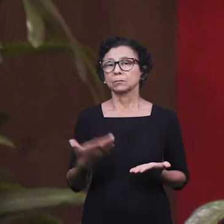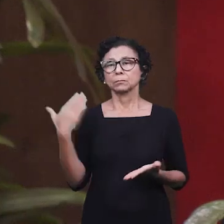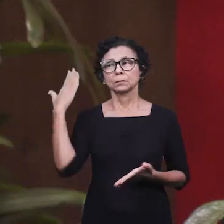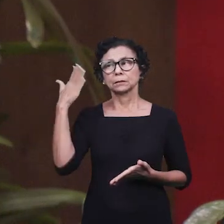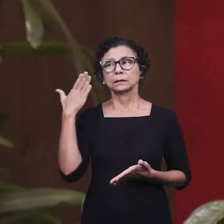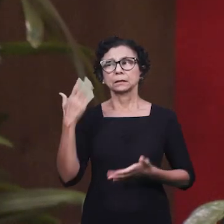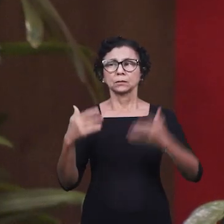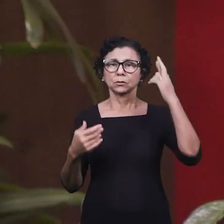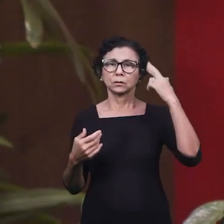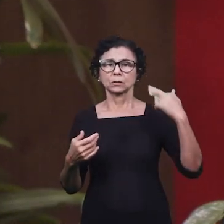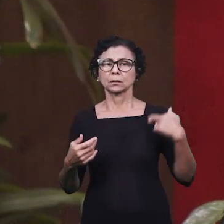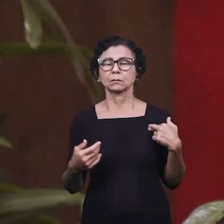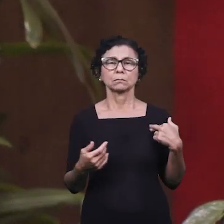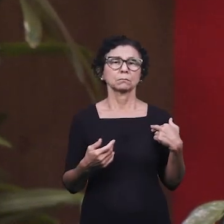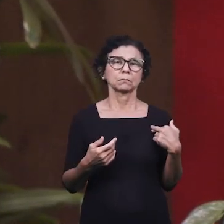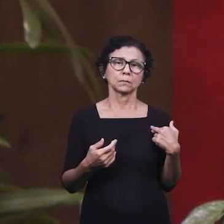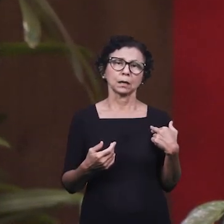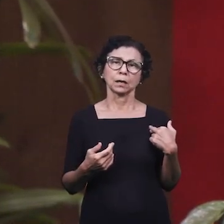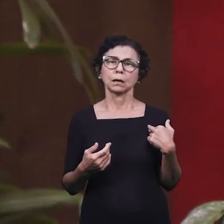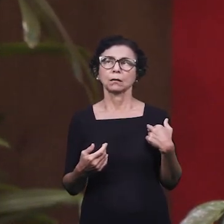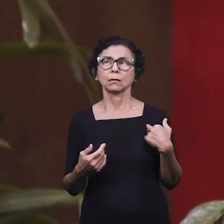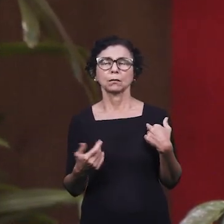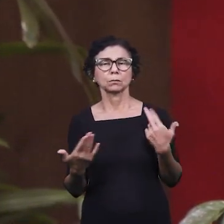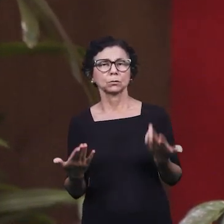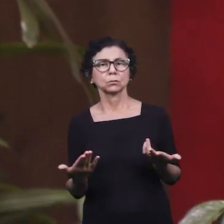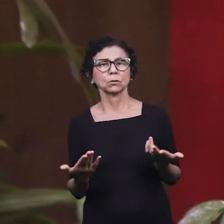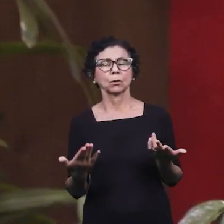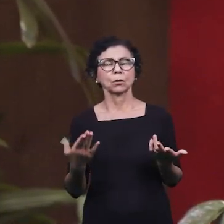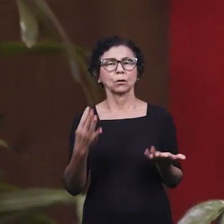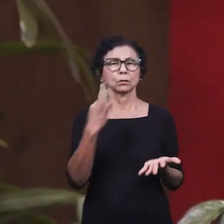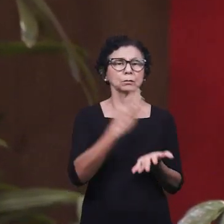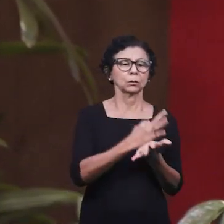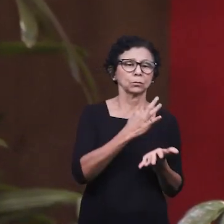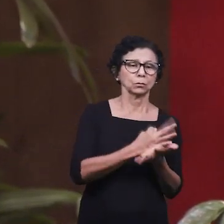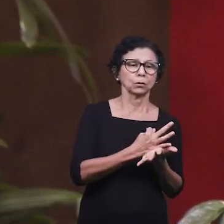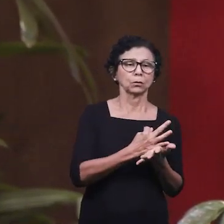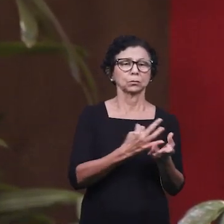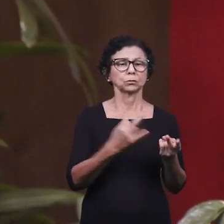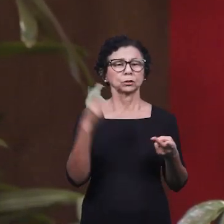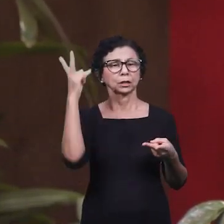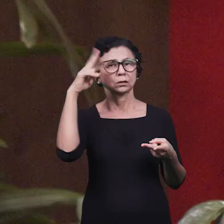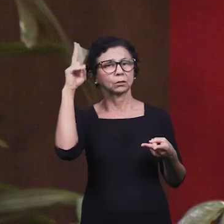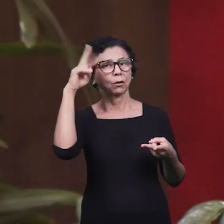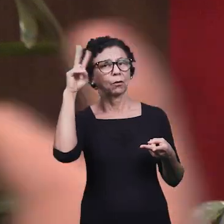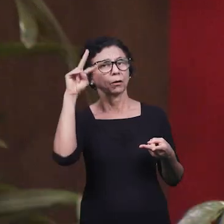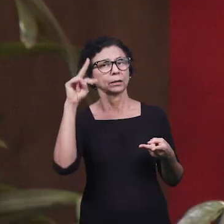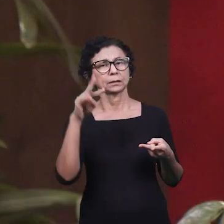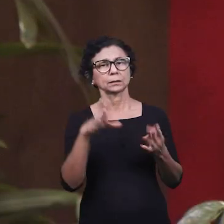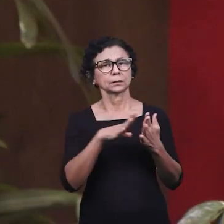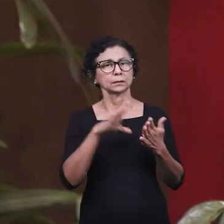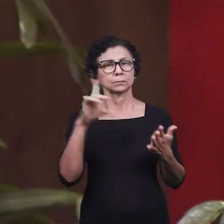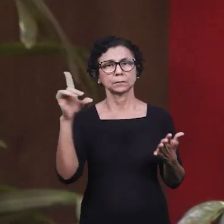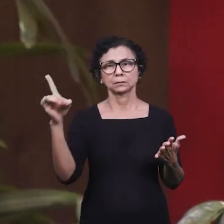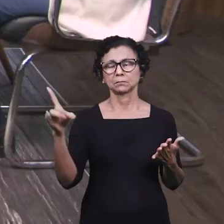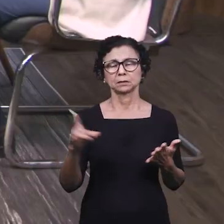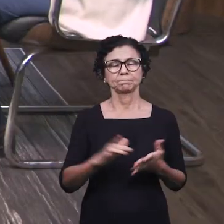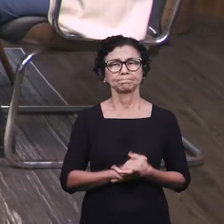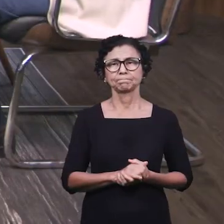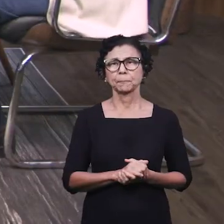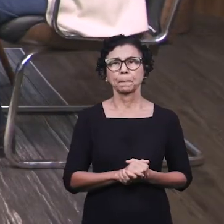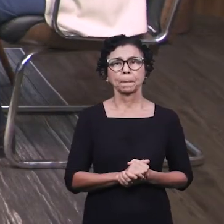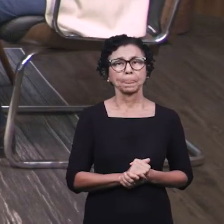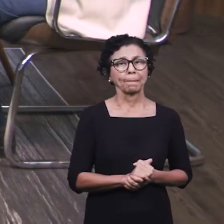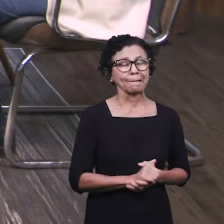uma mensagem apenas na letra teológica, não vai alcançar os corações nessa hora.